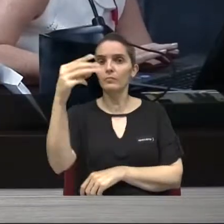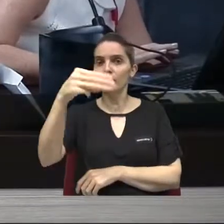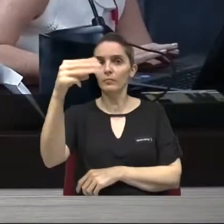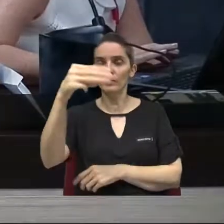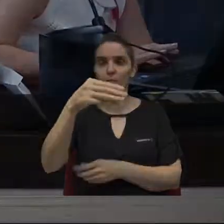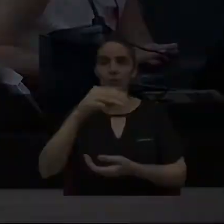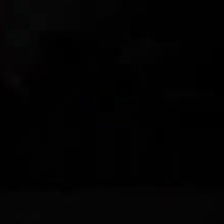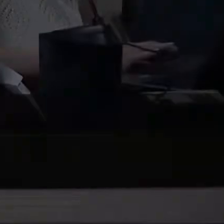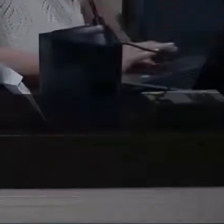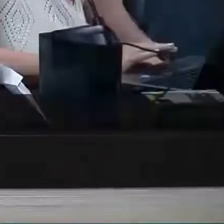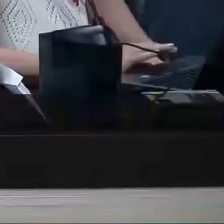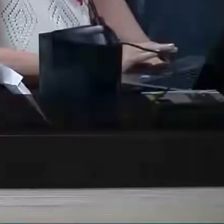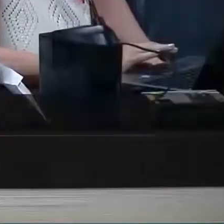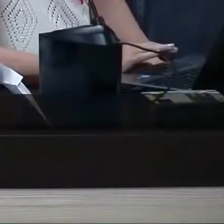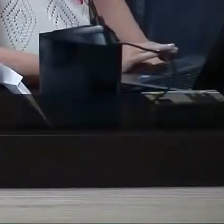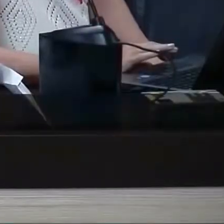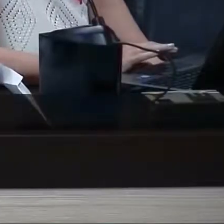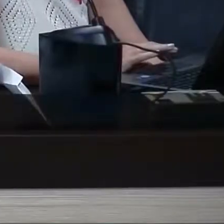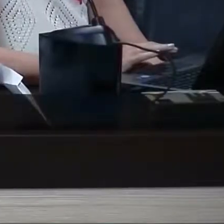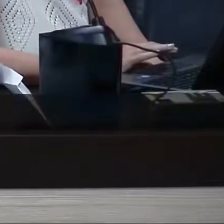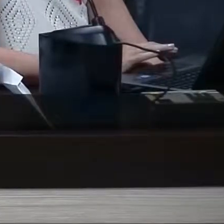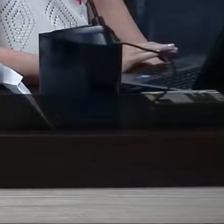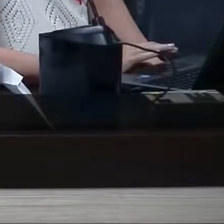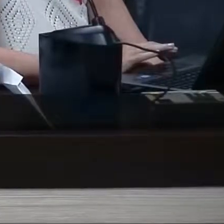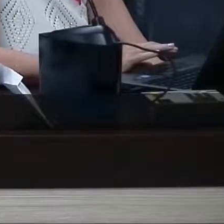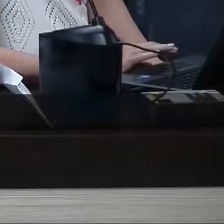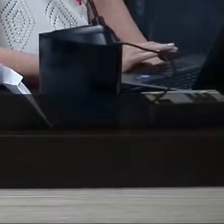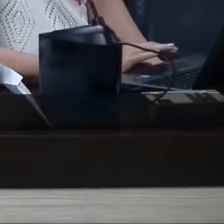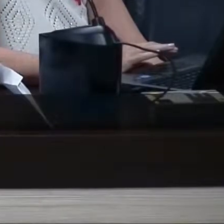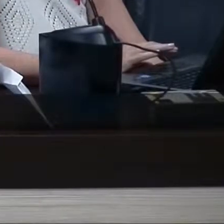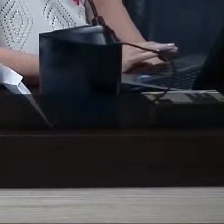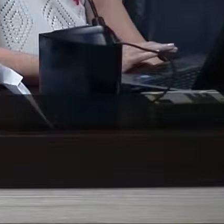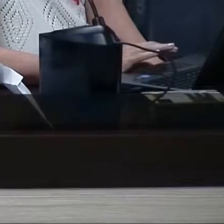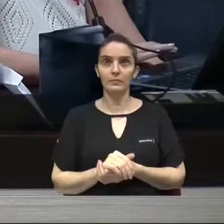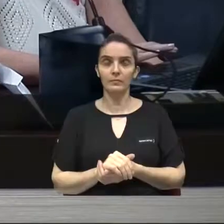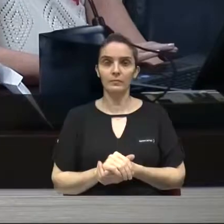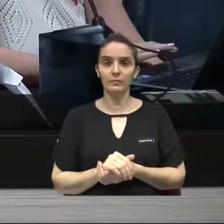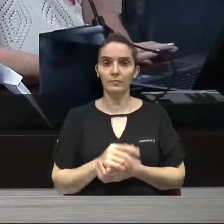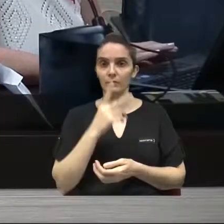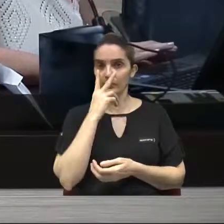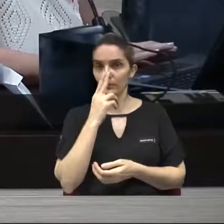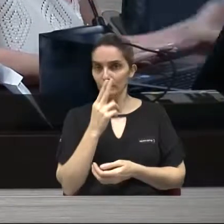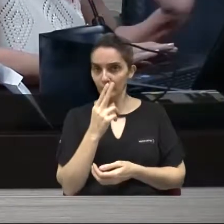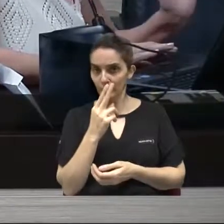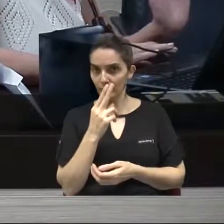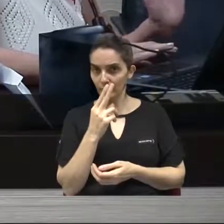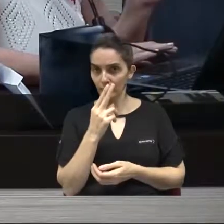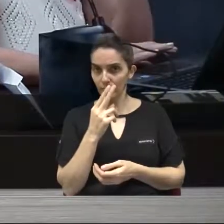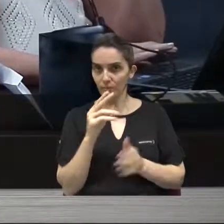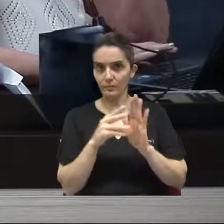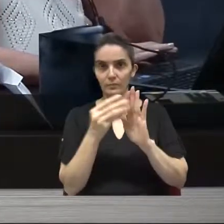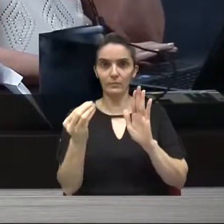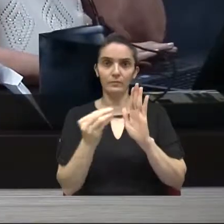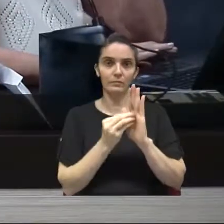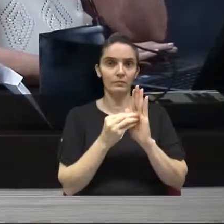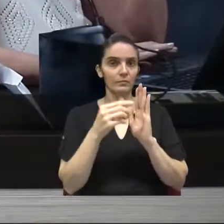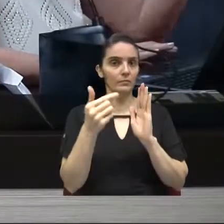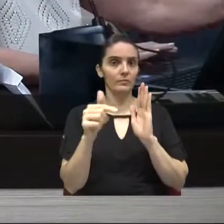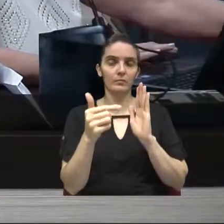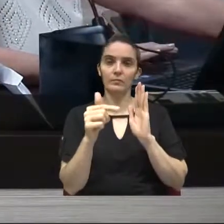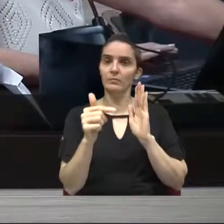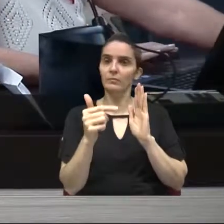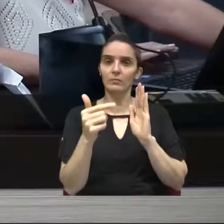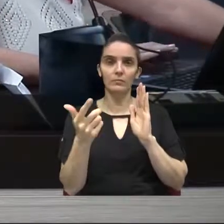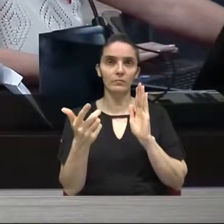minuto. Está reaberta. Senhor presidente, na verdade, essa foi um parecer em forma de emenda, então não existe